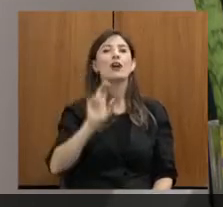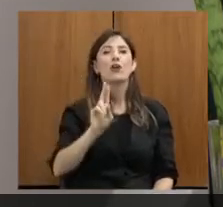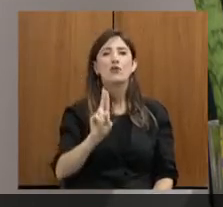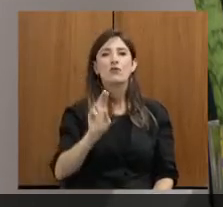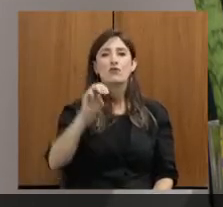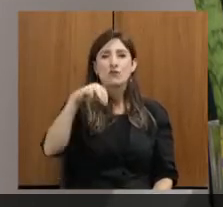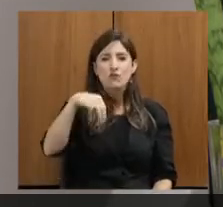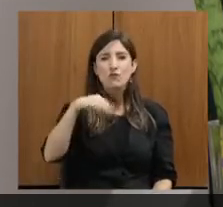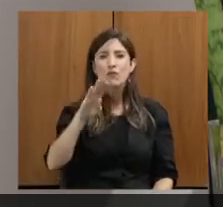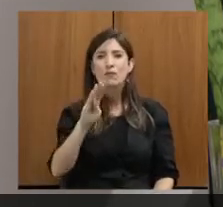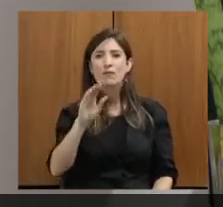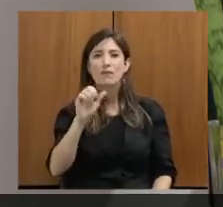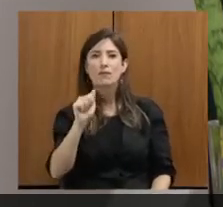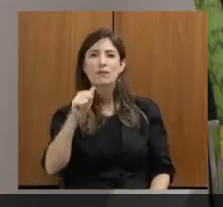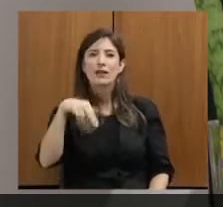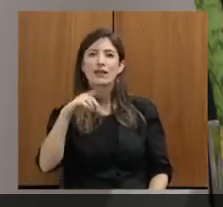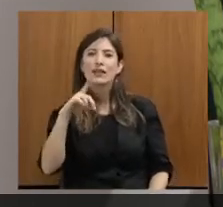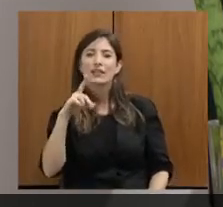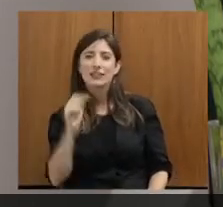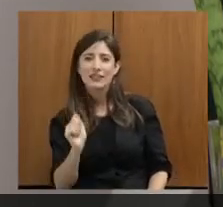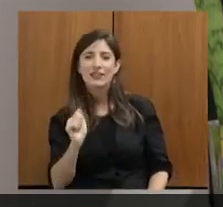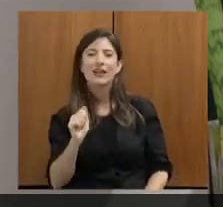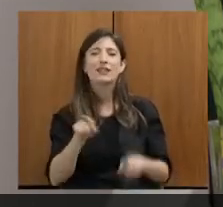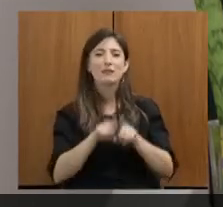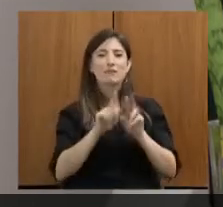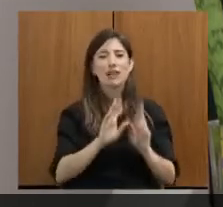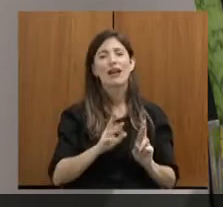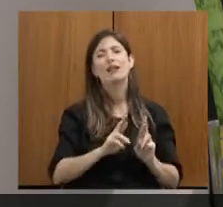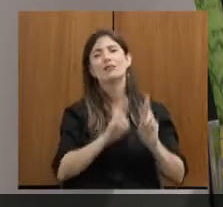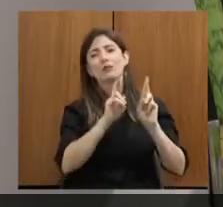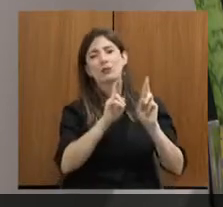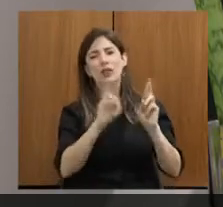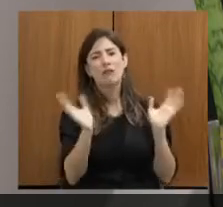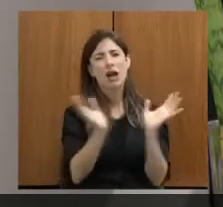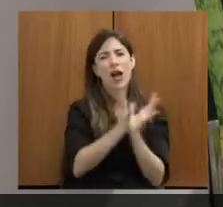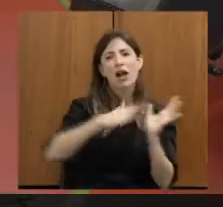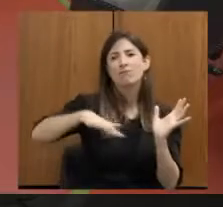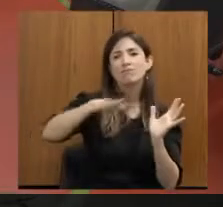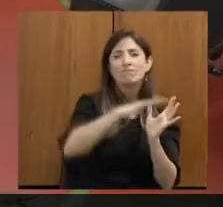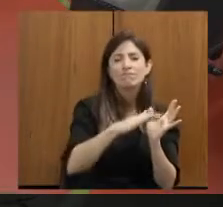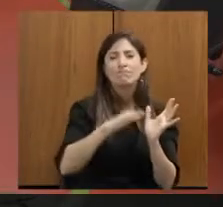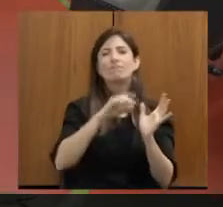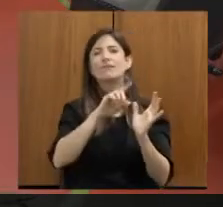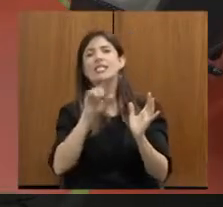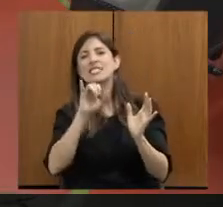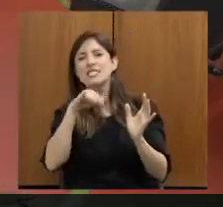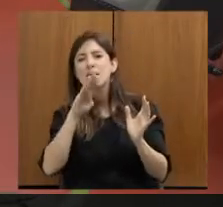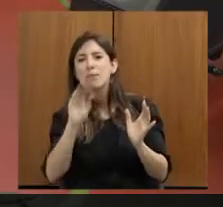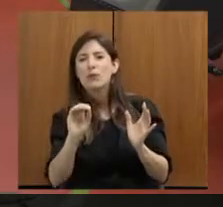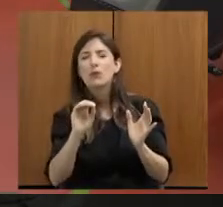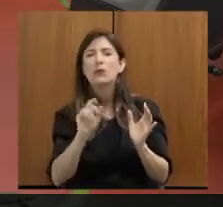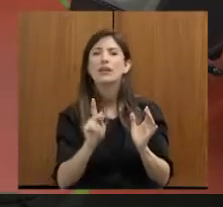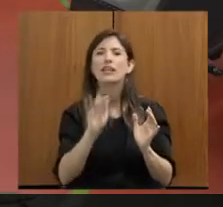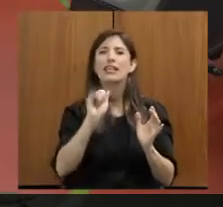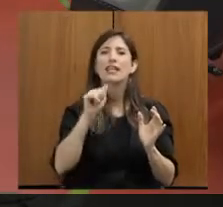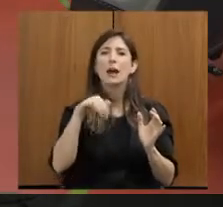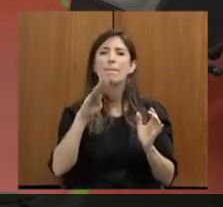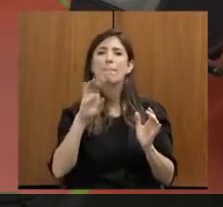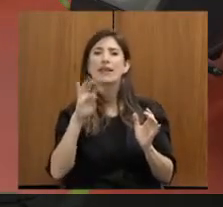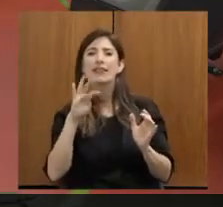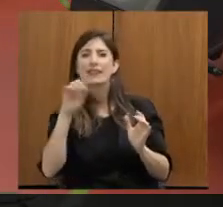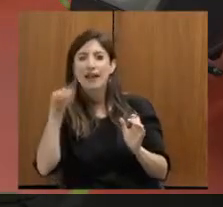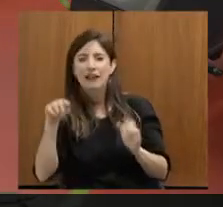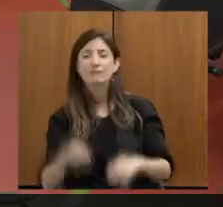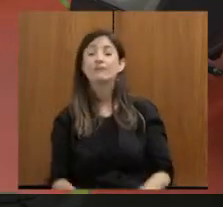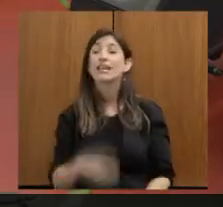afro-brasileira ISO Que hã B tá em Timbu Bom dia a todos gente